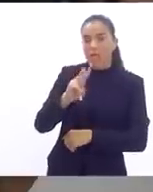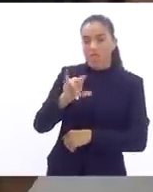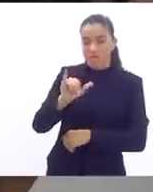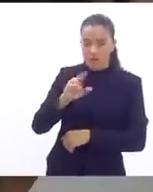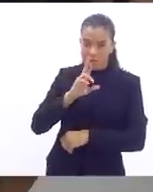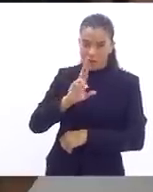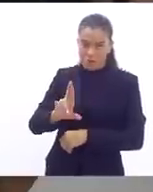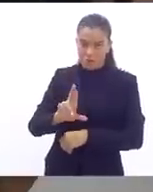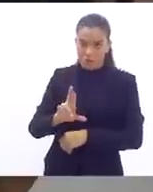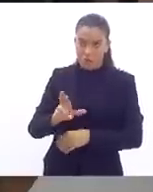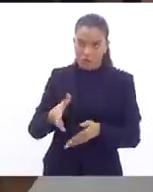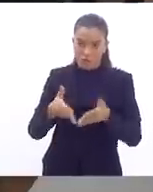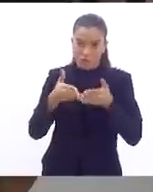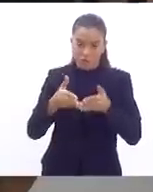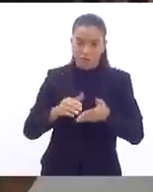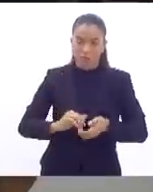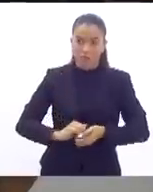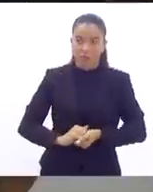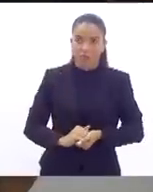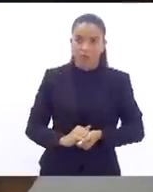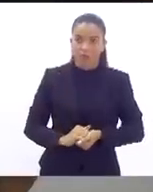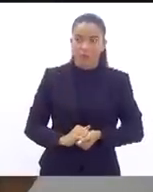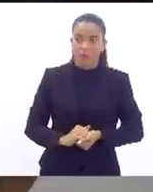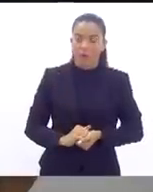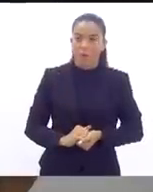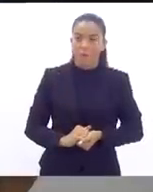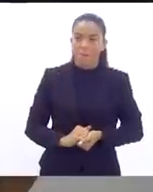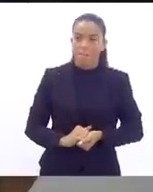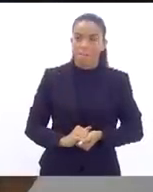favor alô